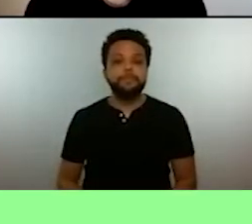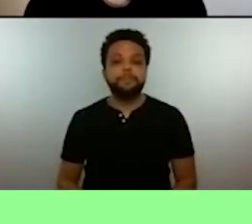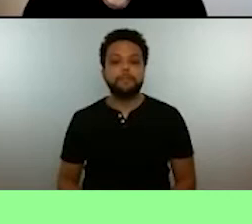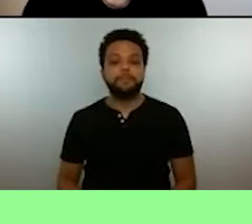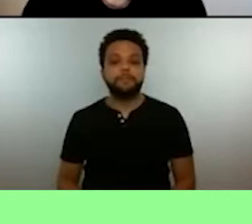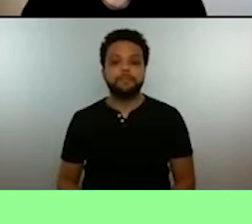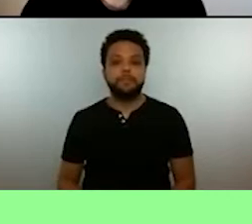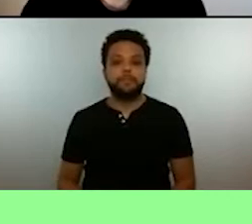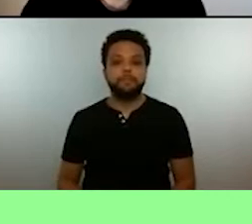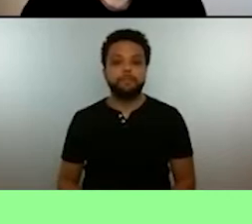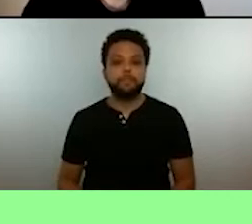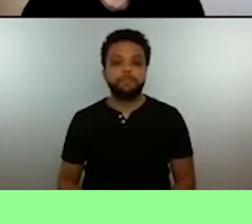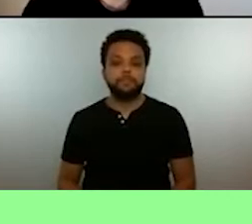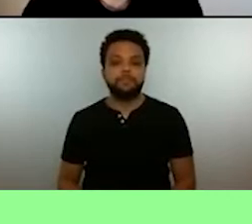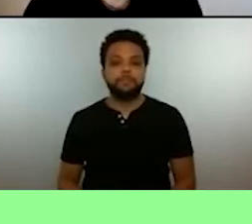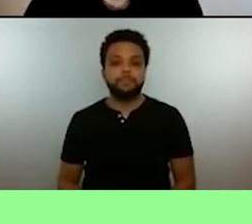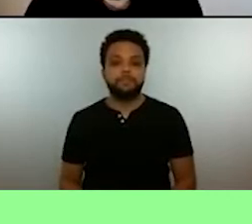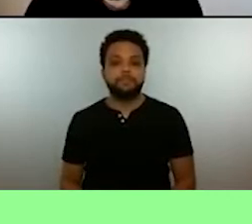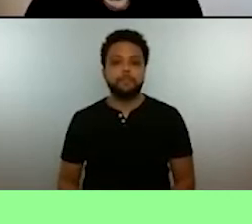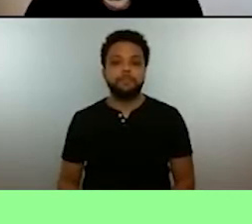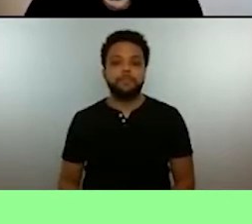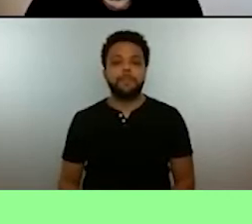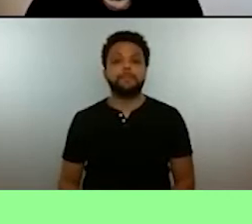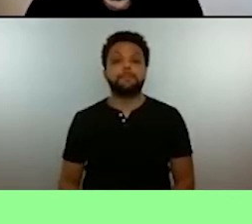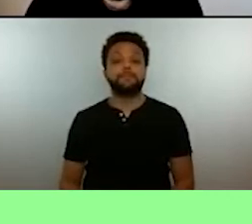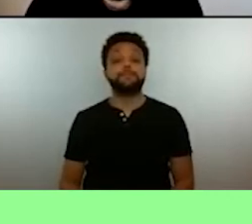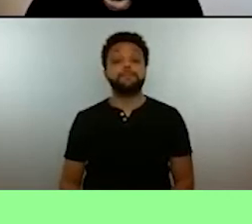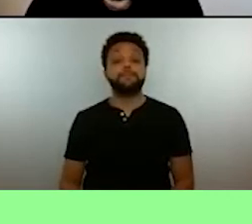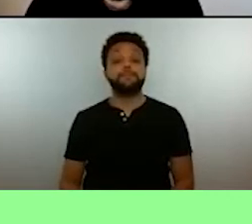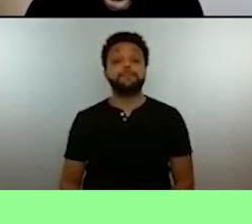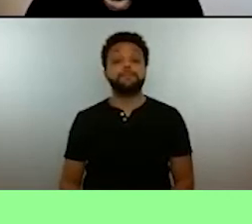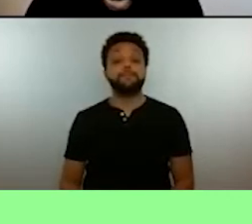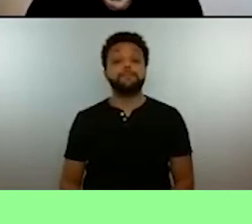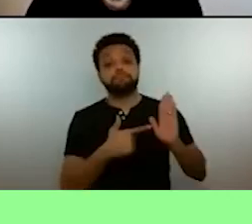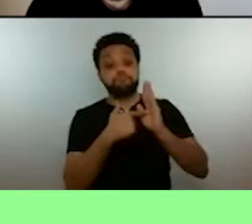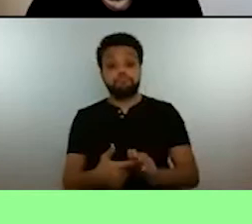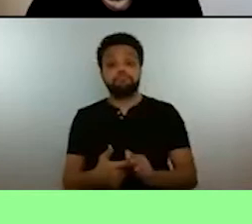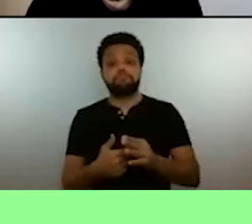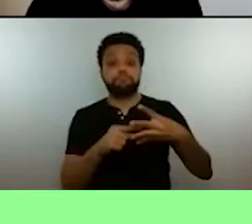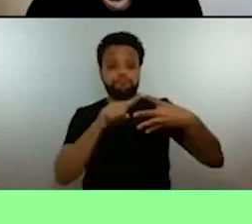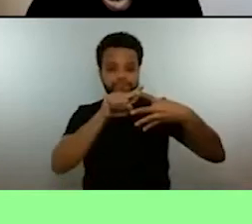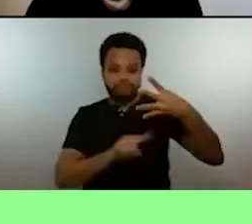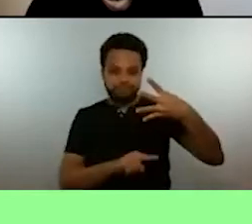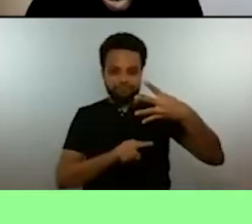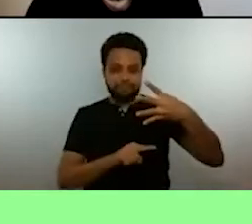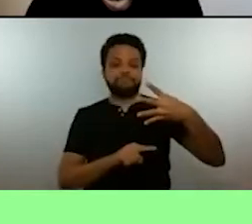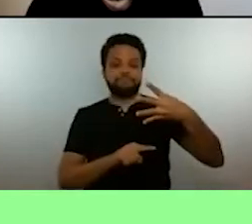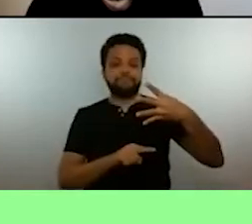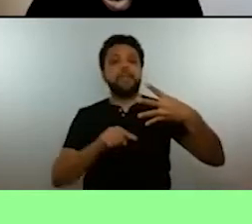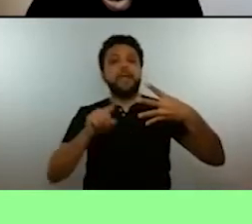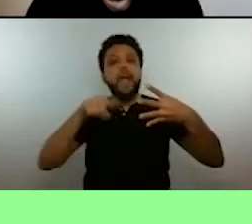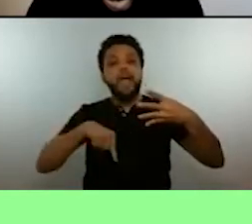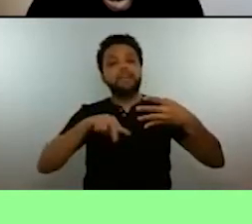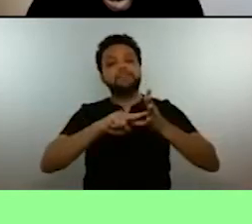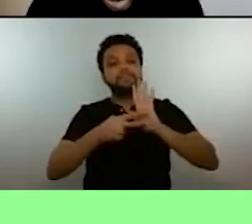E aí eu trouxe os quatro critérios de sucesso. Posso estar